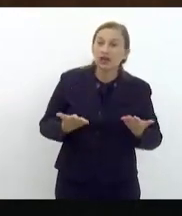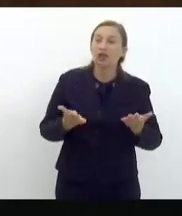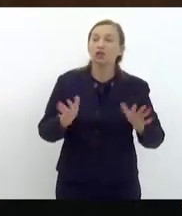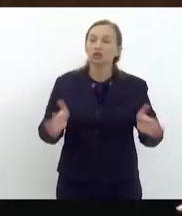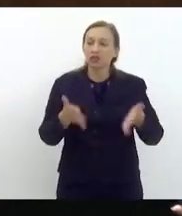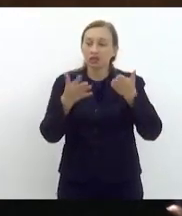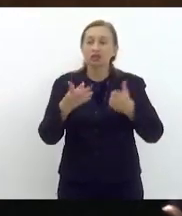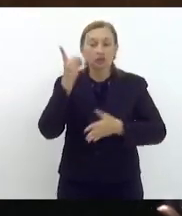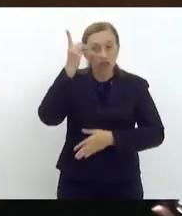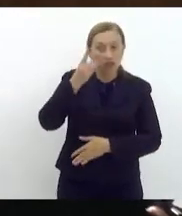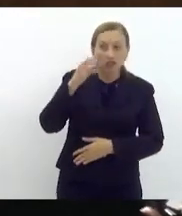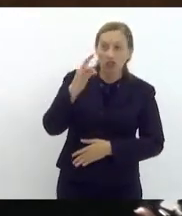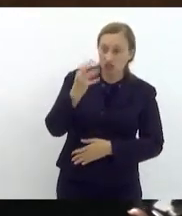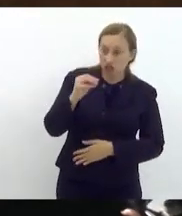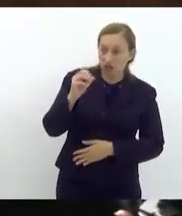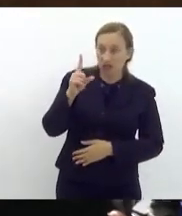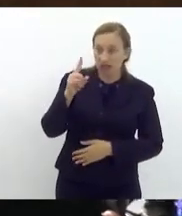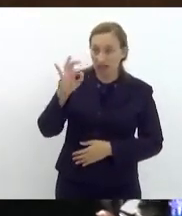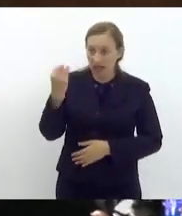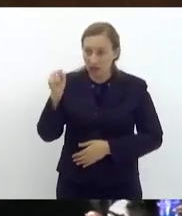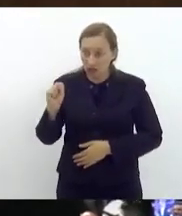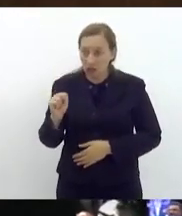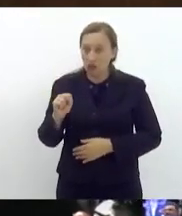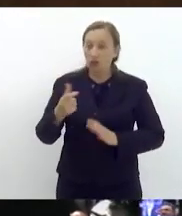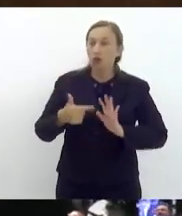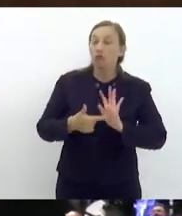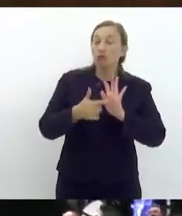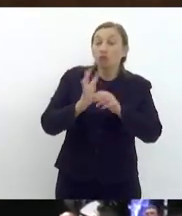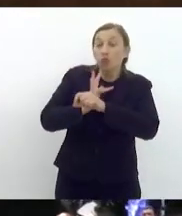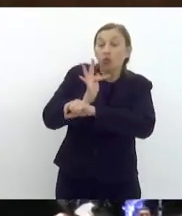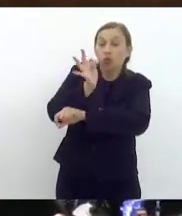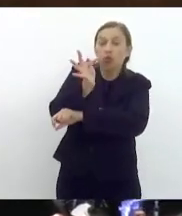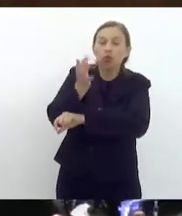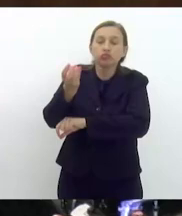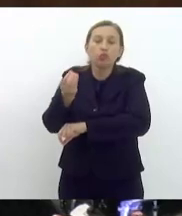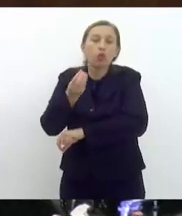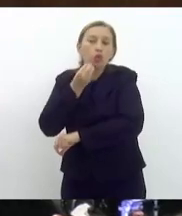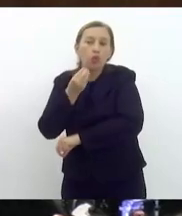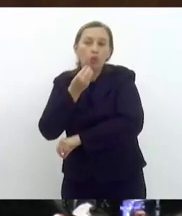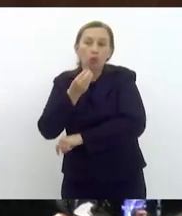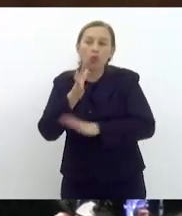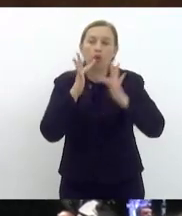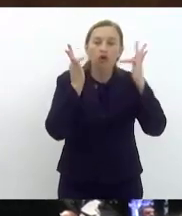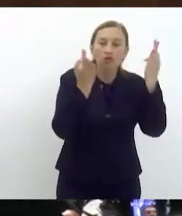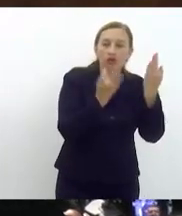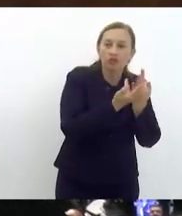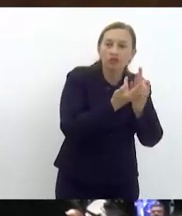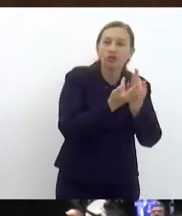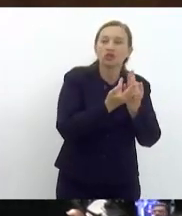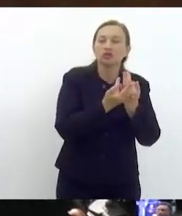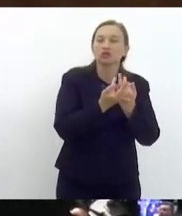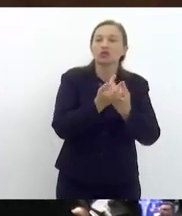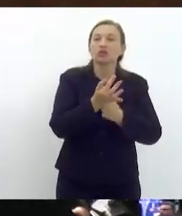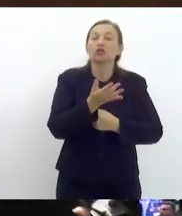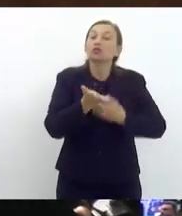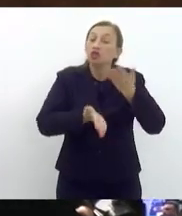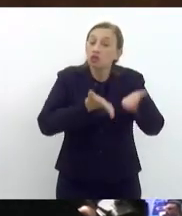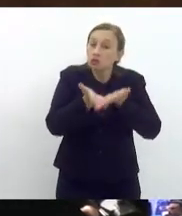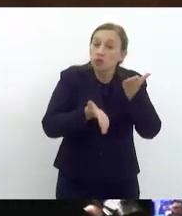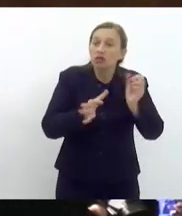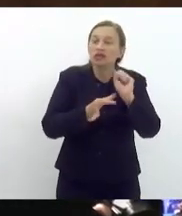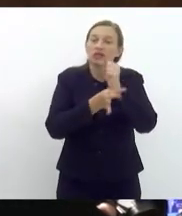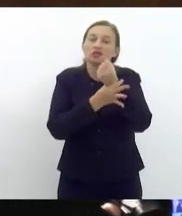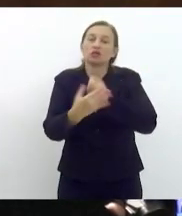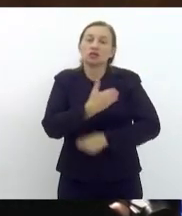deputado Tiago Galhaço traz esperança e oportunidade aos familiares daqueles que cuidam da segurança